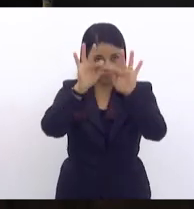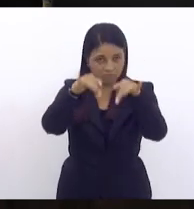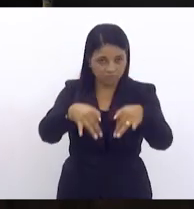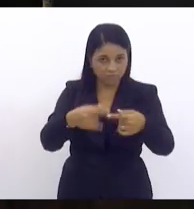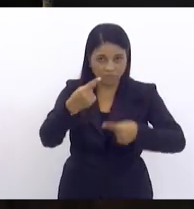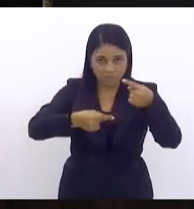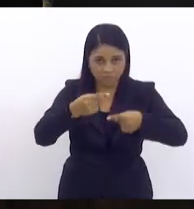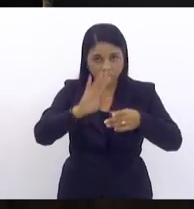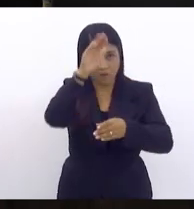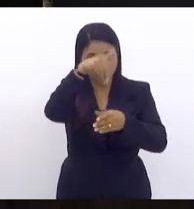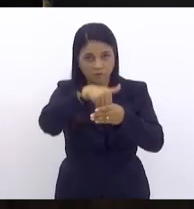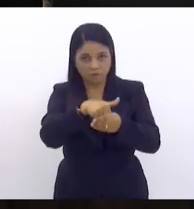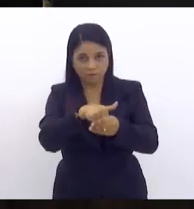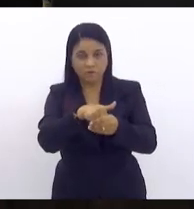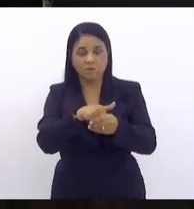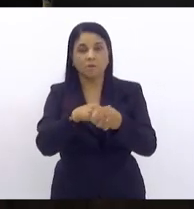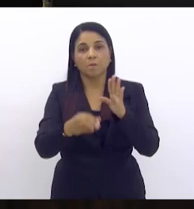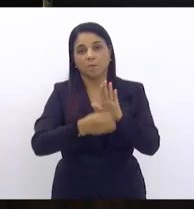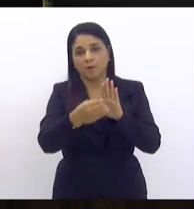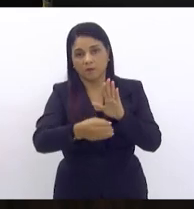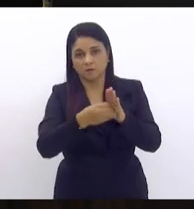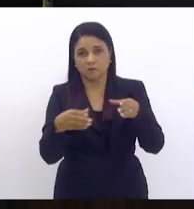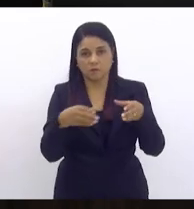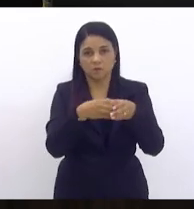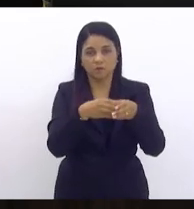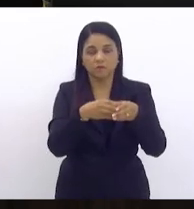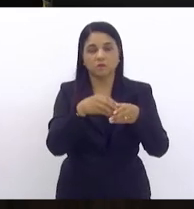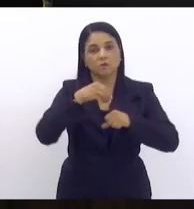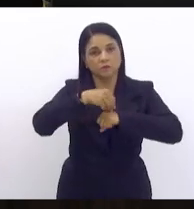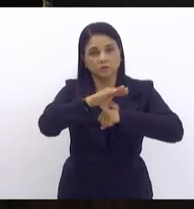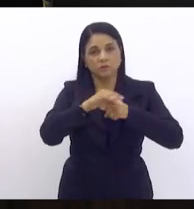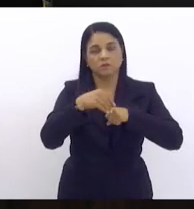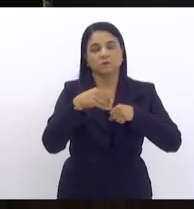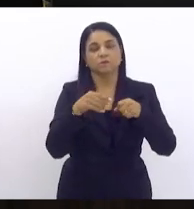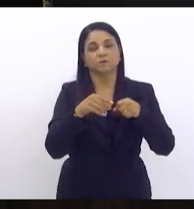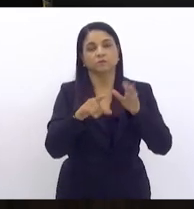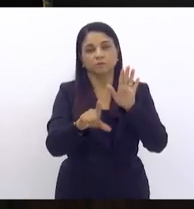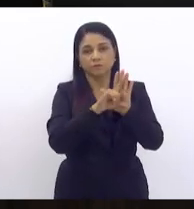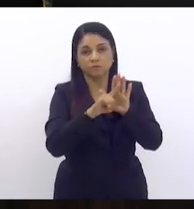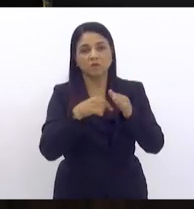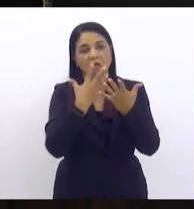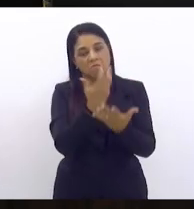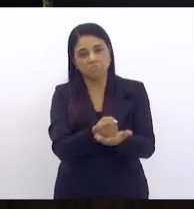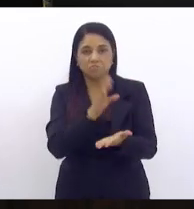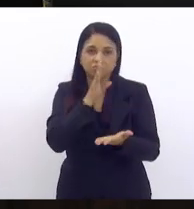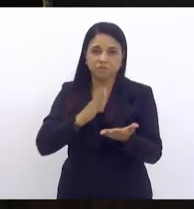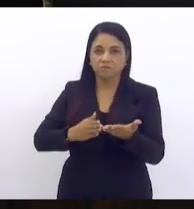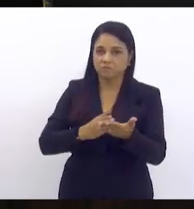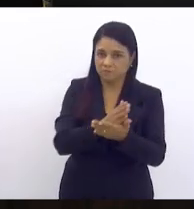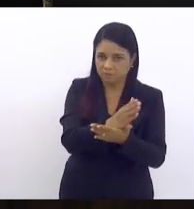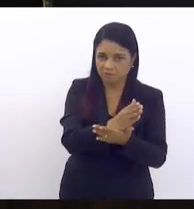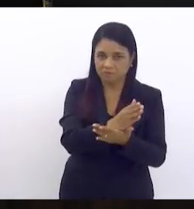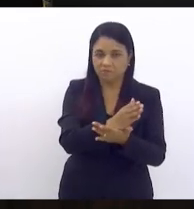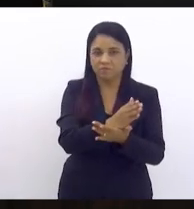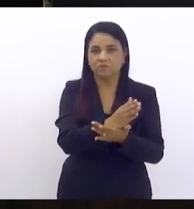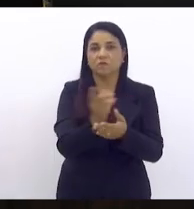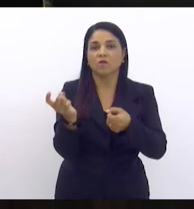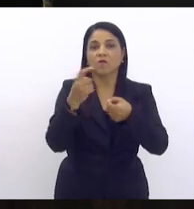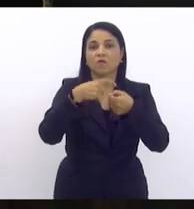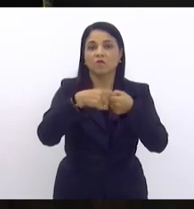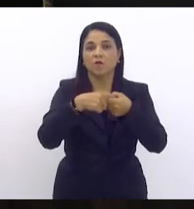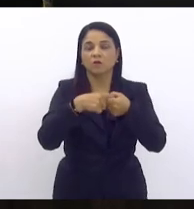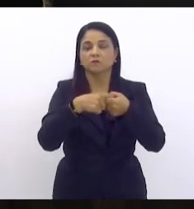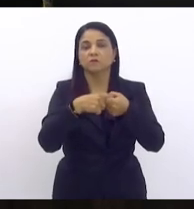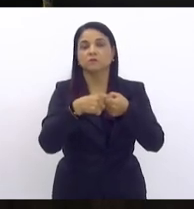discutir, em votação, parecer da comissão de indicação legislativa. Senhores que aprovam, permaneçam como estão. Aprovado, retorna